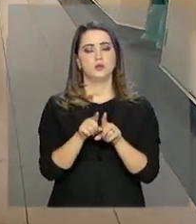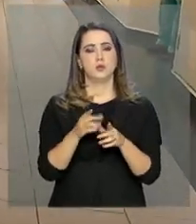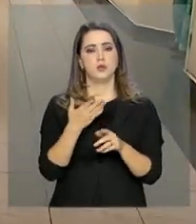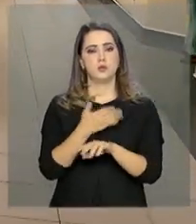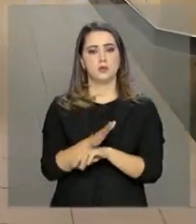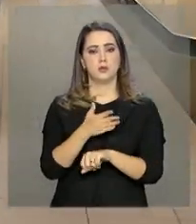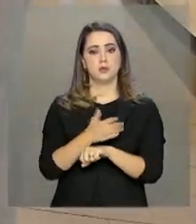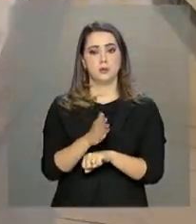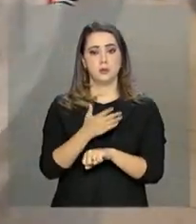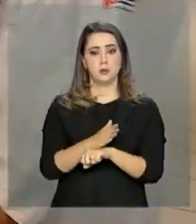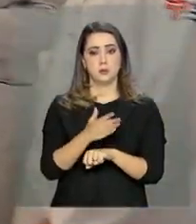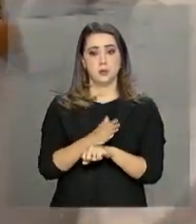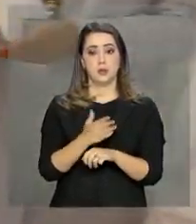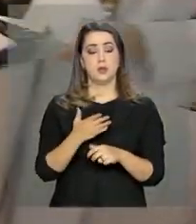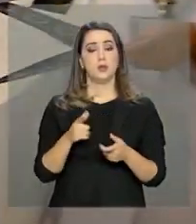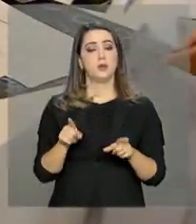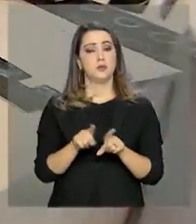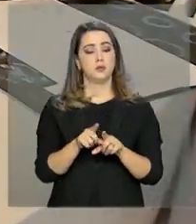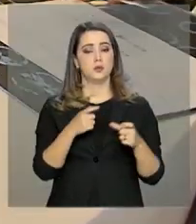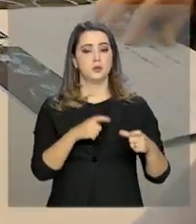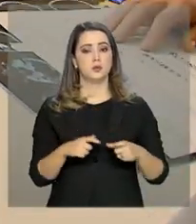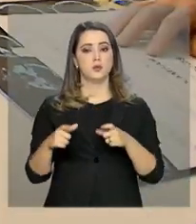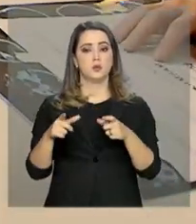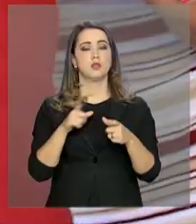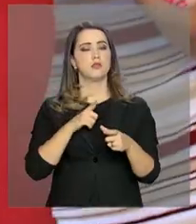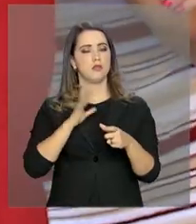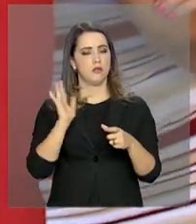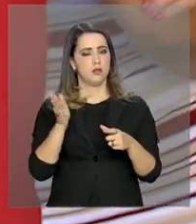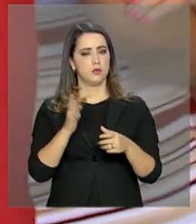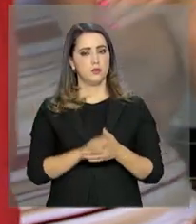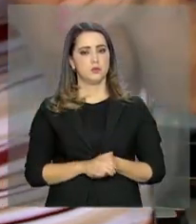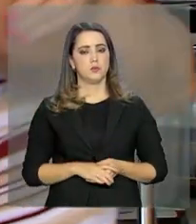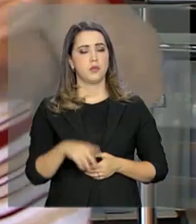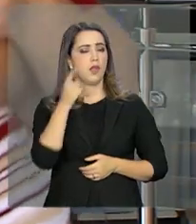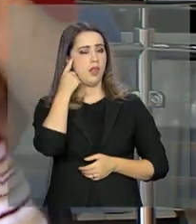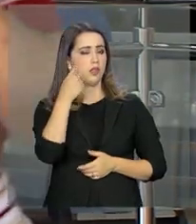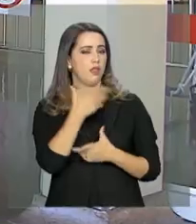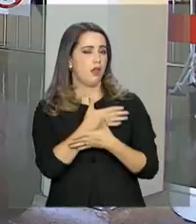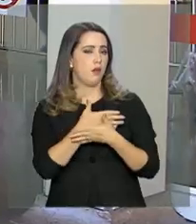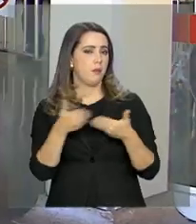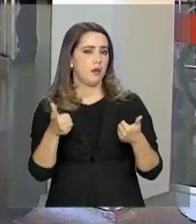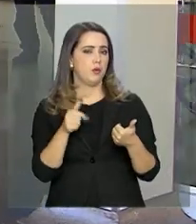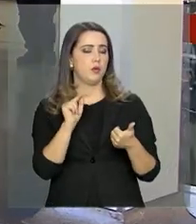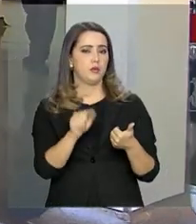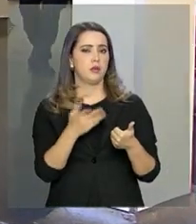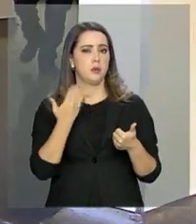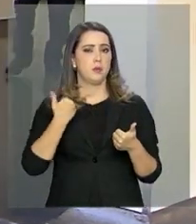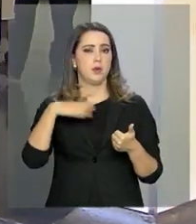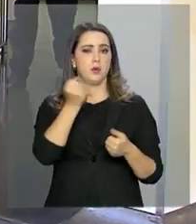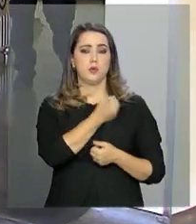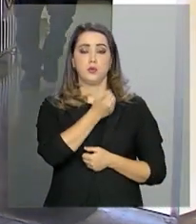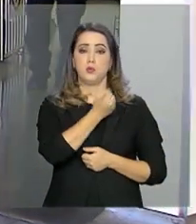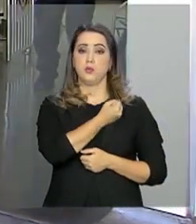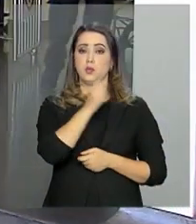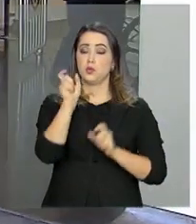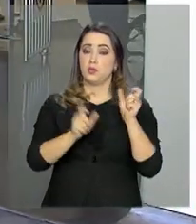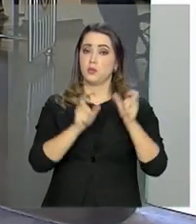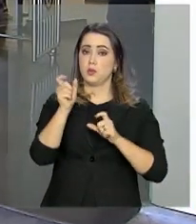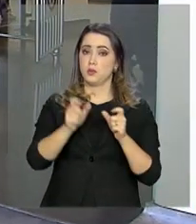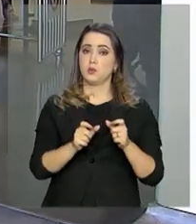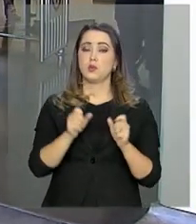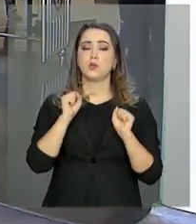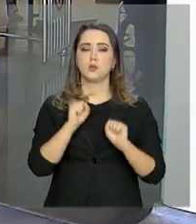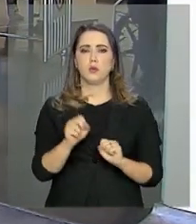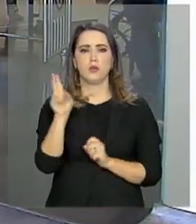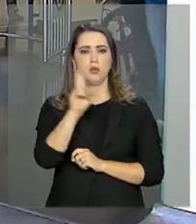qualificação e fortalecimento um dos pontos que já existem a idéia é ampliar para o maior número de brasileiros os serviços do